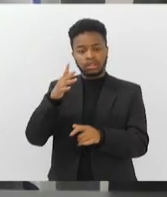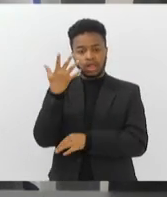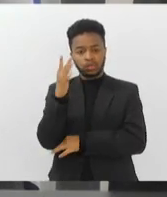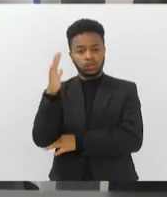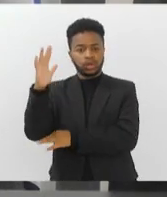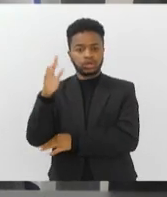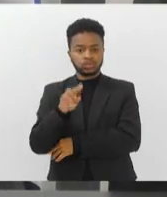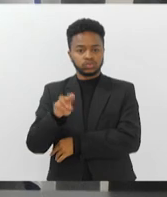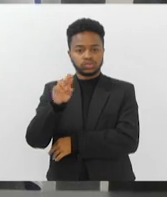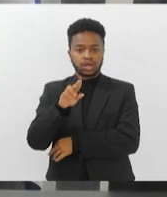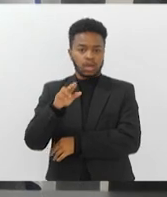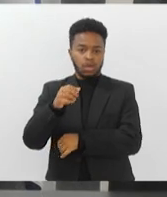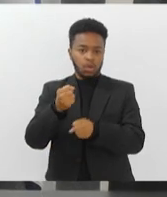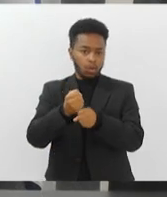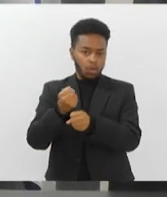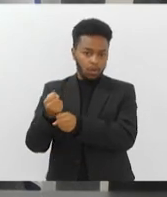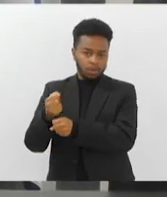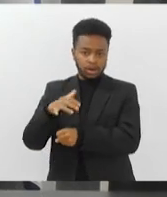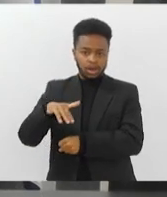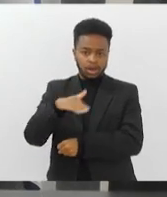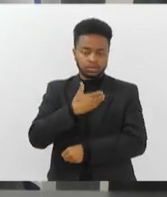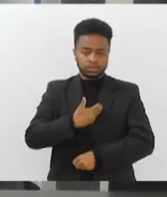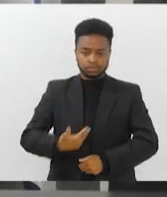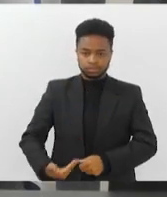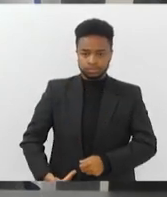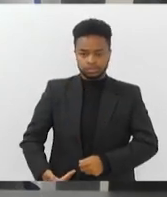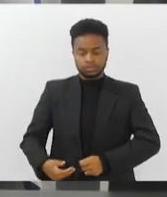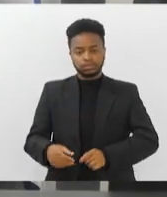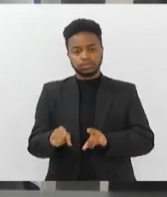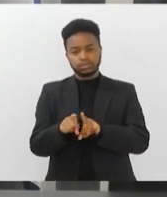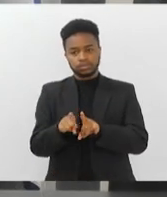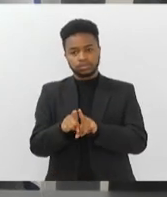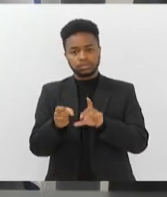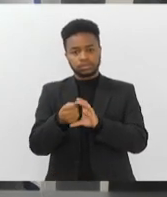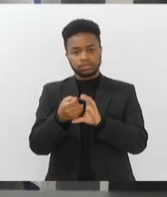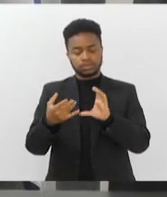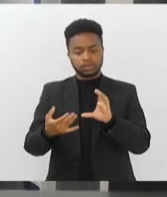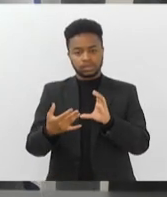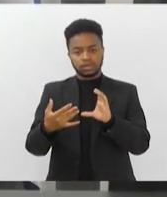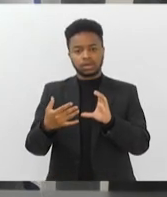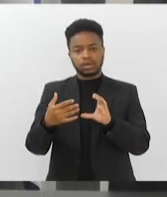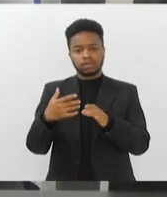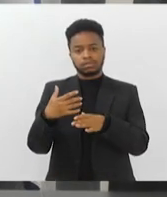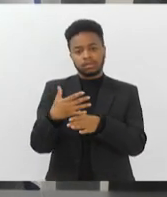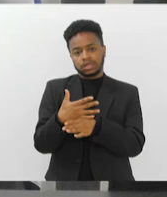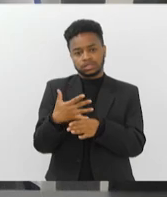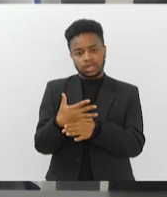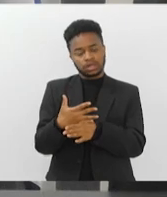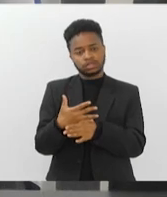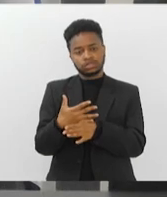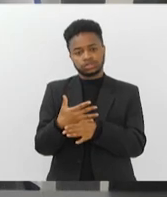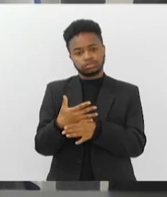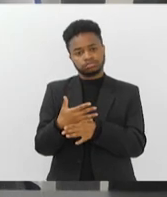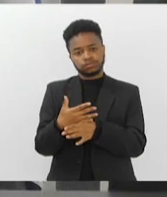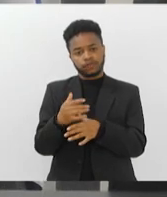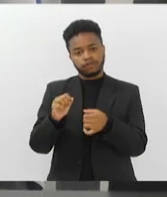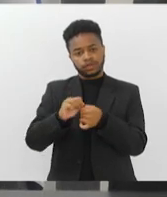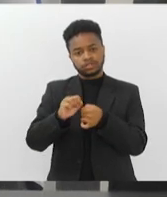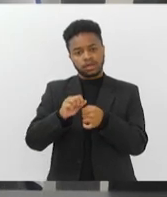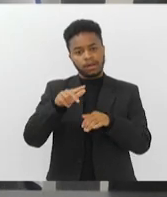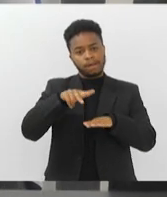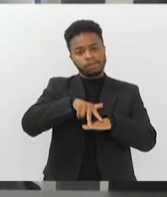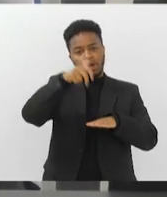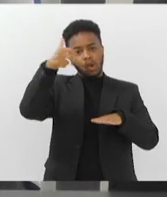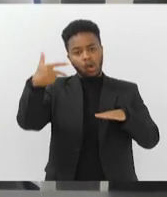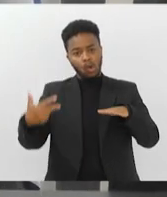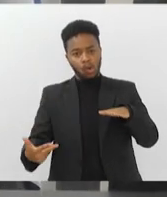as construções, as áreas públicas, o aspecto urbano da cidade e praticar aquela atividade